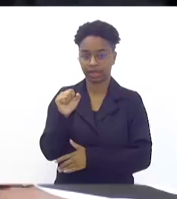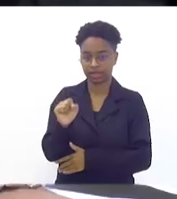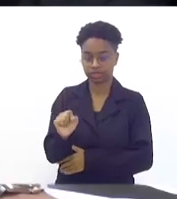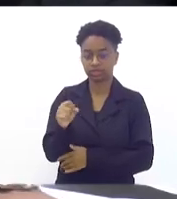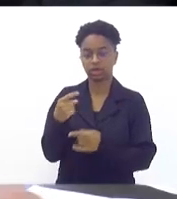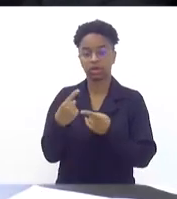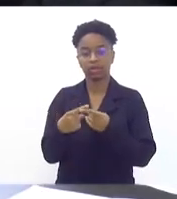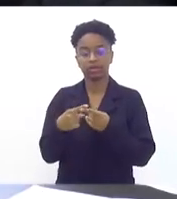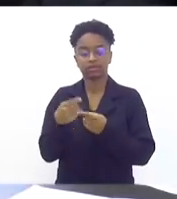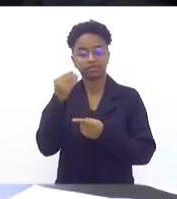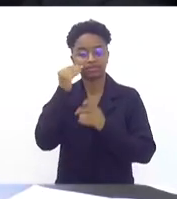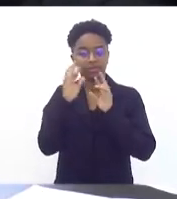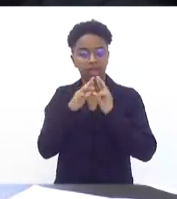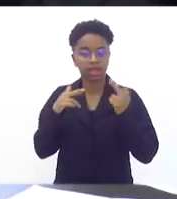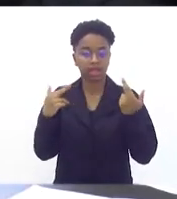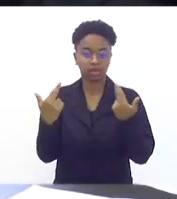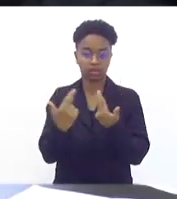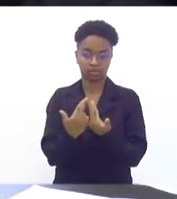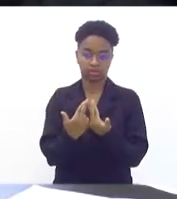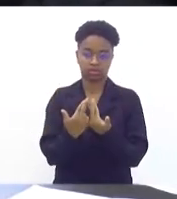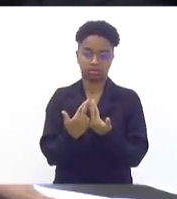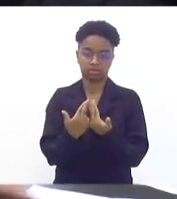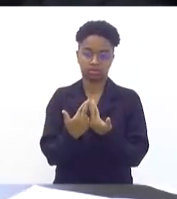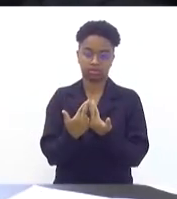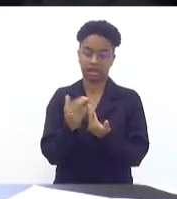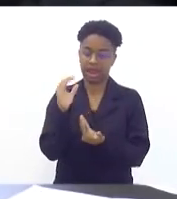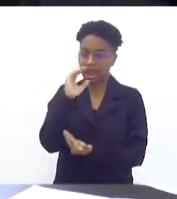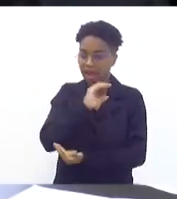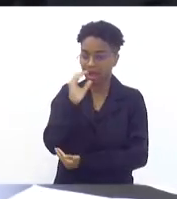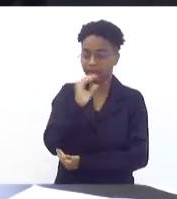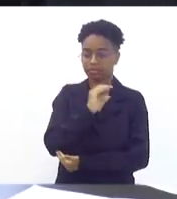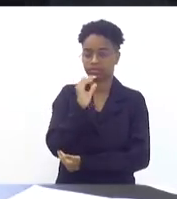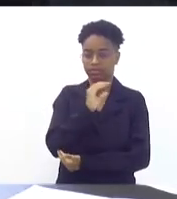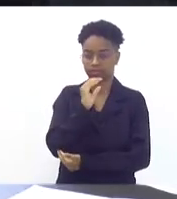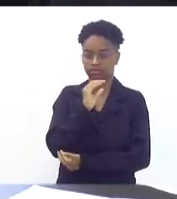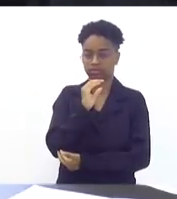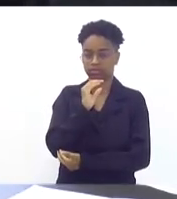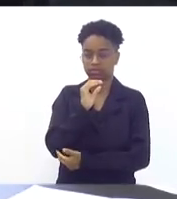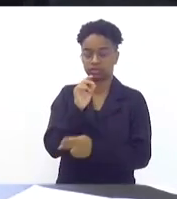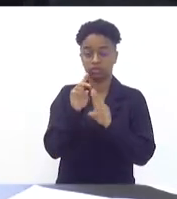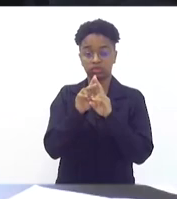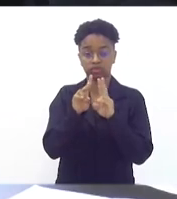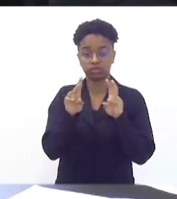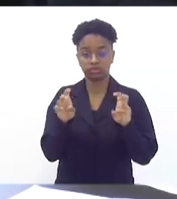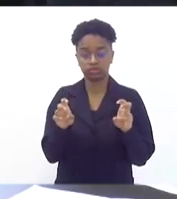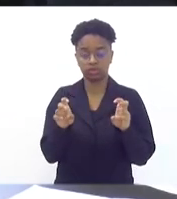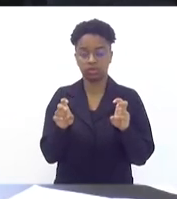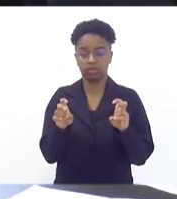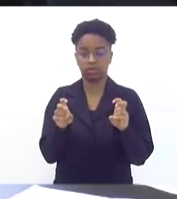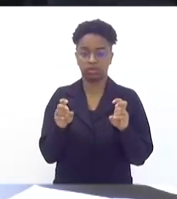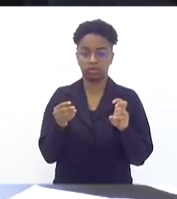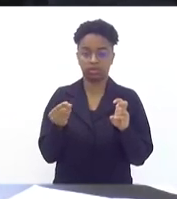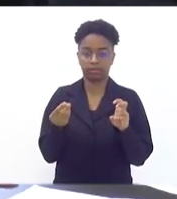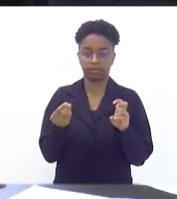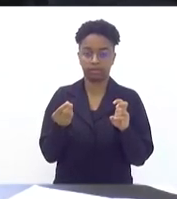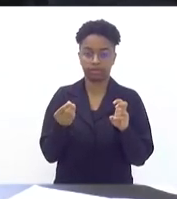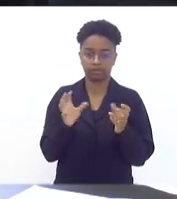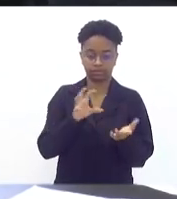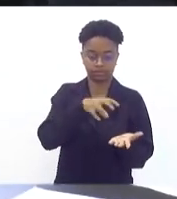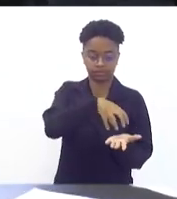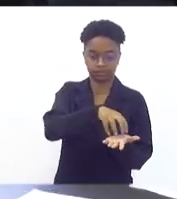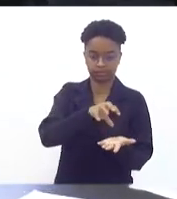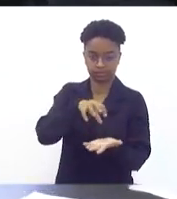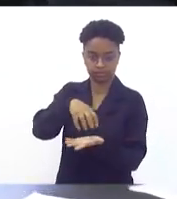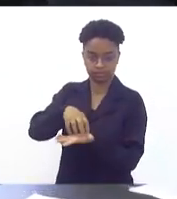pudéssemos fazer uma reunião de forma imediata sobre a questão das agências